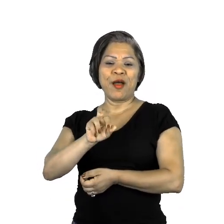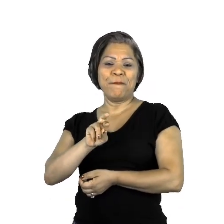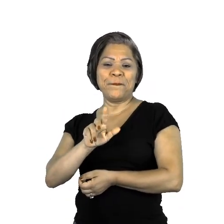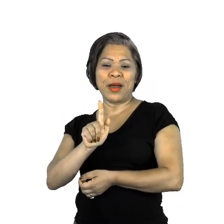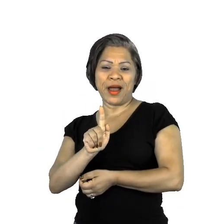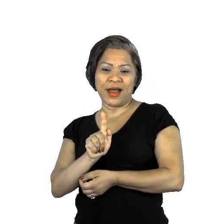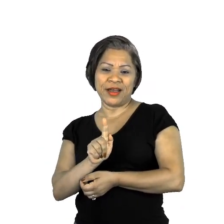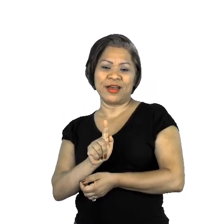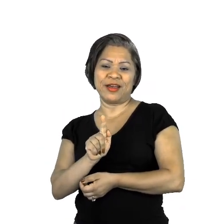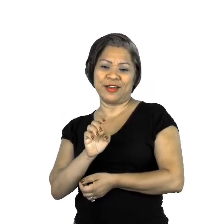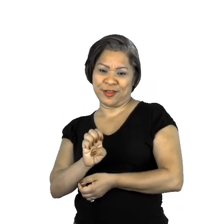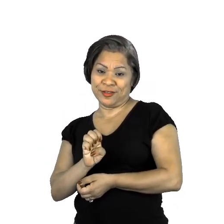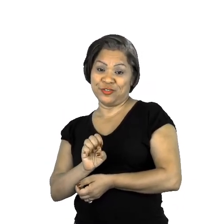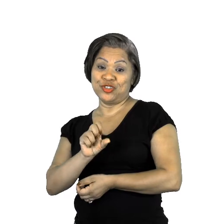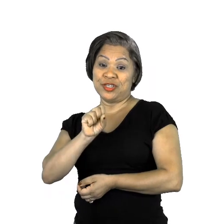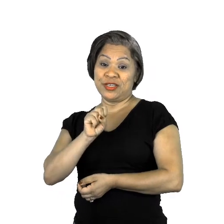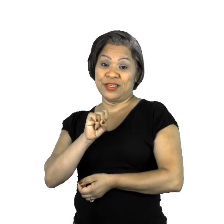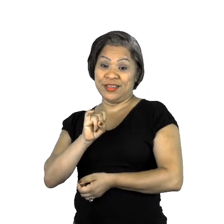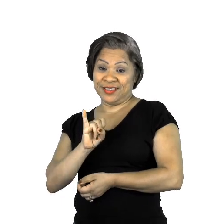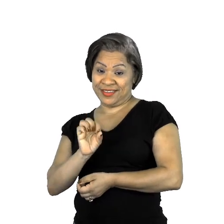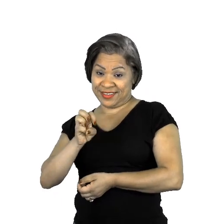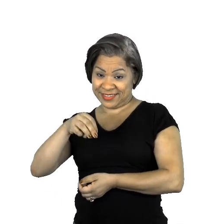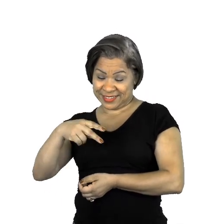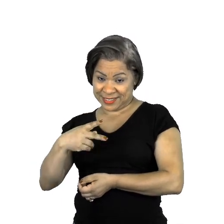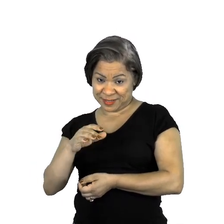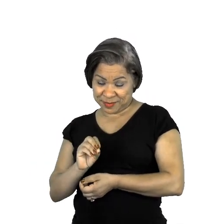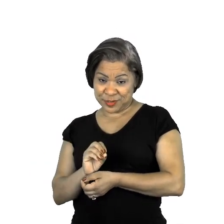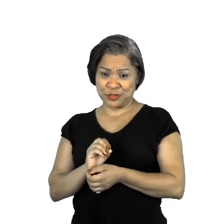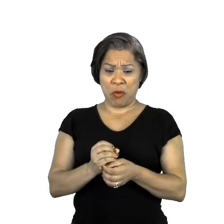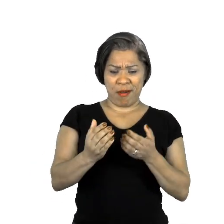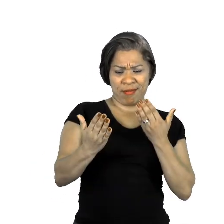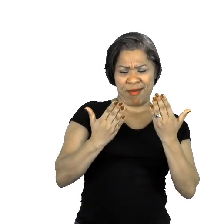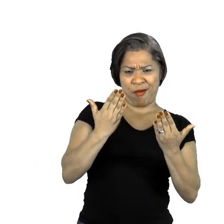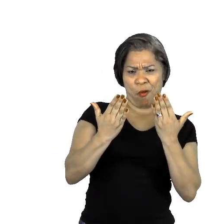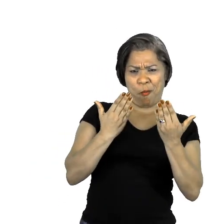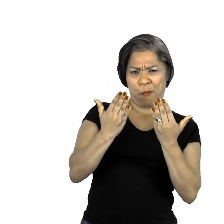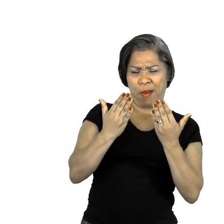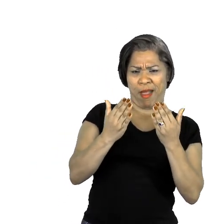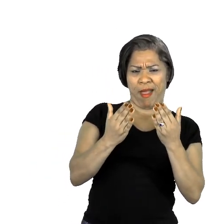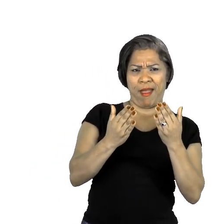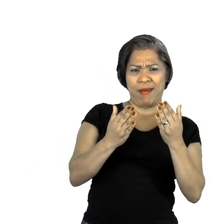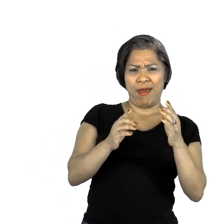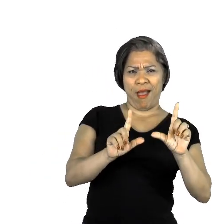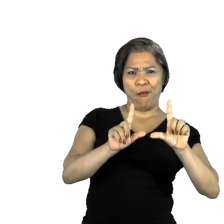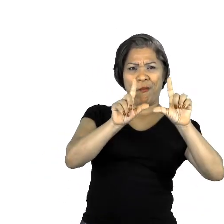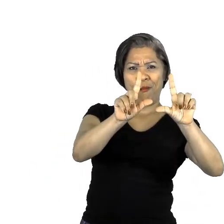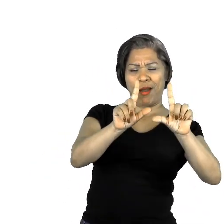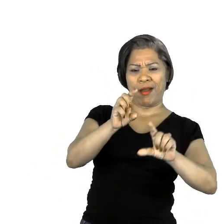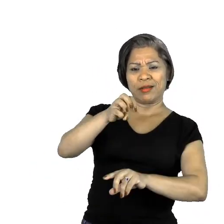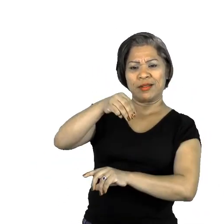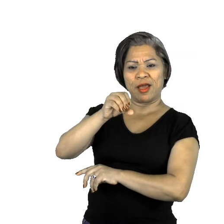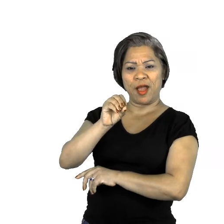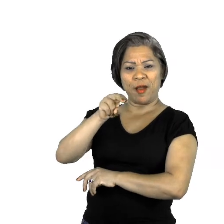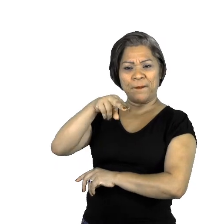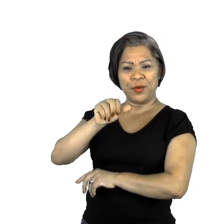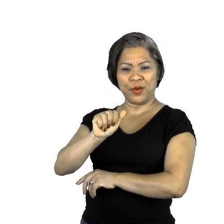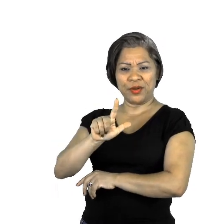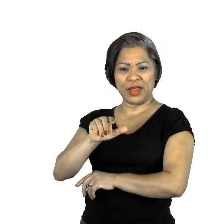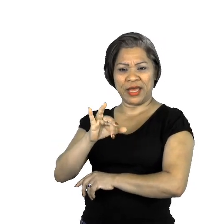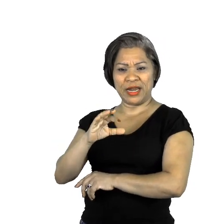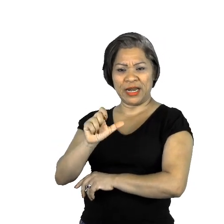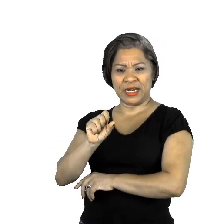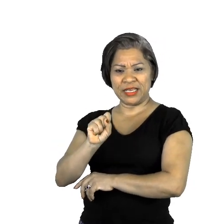faz a relação com a Mona Lisa. Eu acredito que vocês já conheçam esse quadro. E ao lado, nós temos